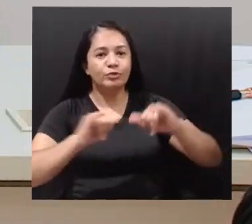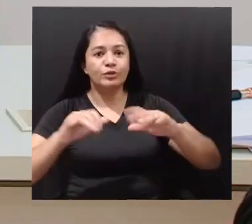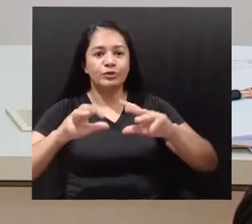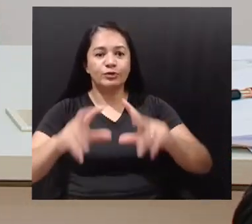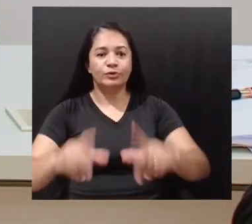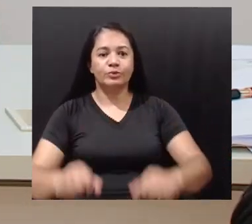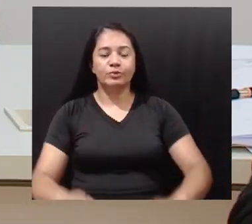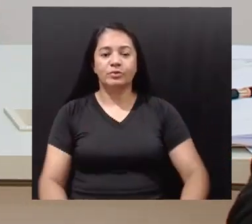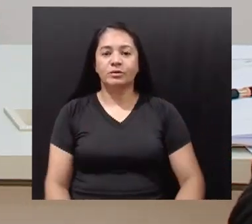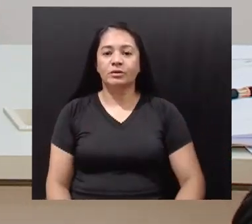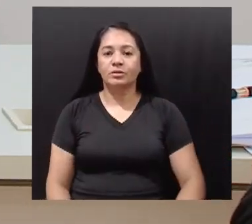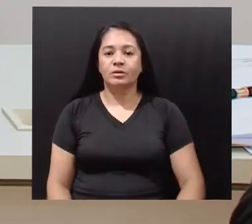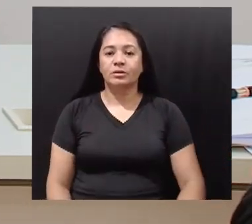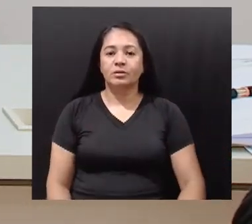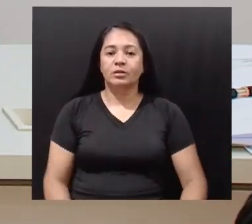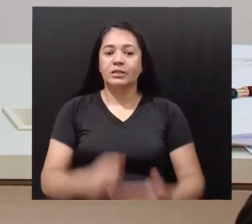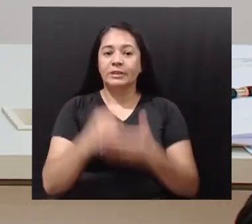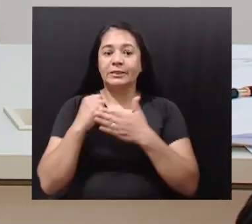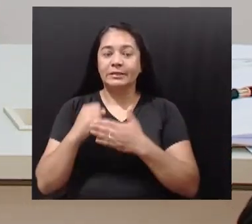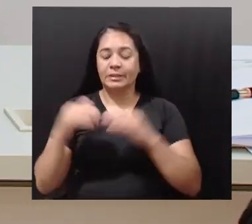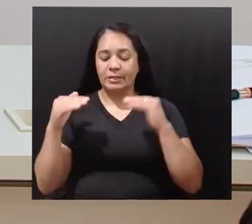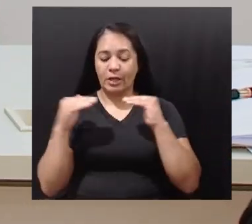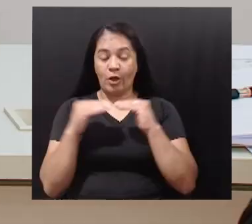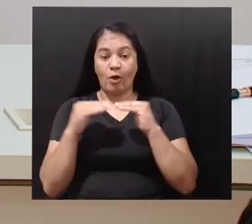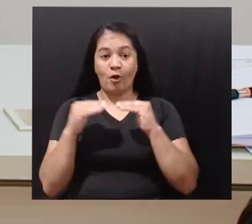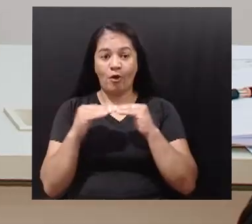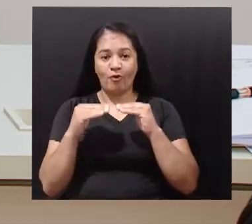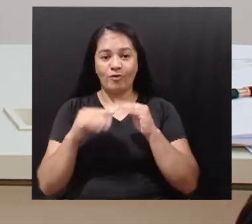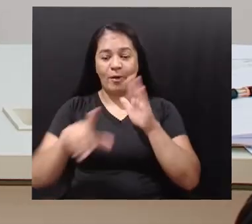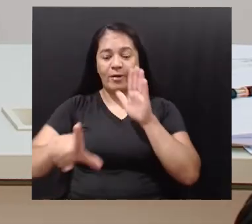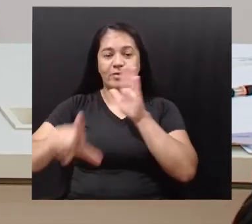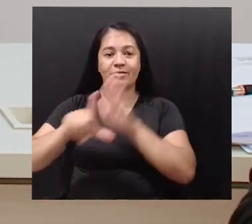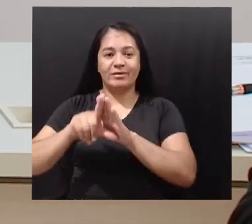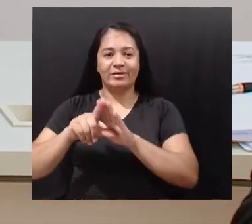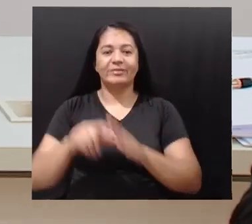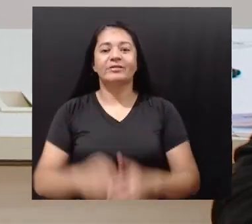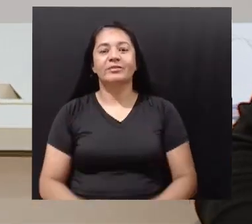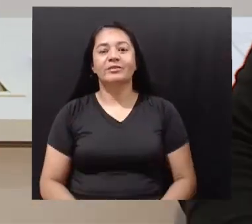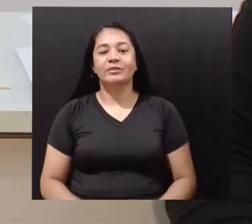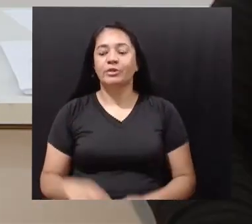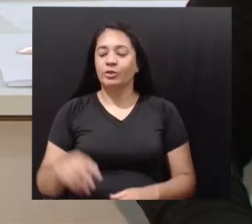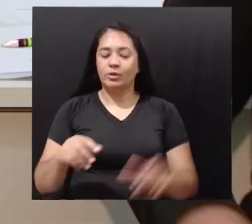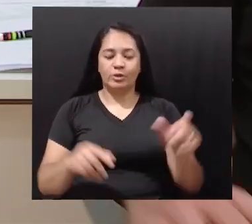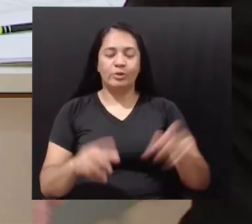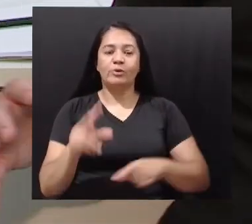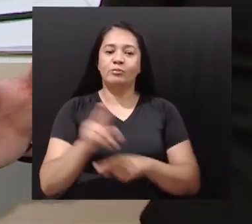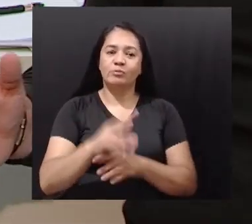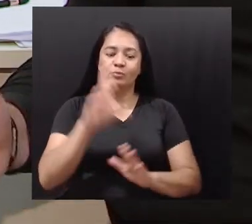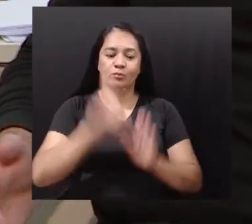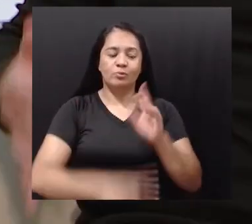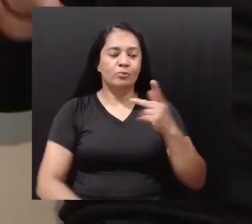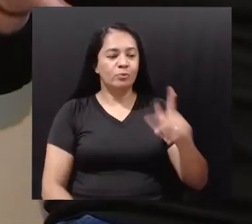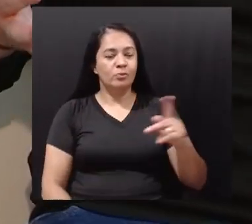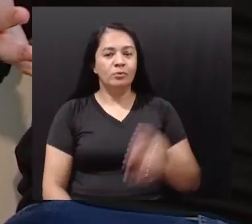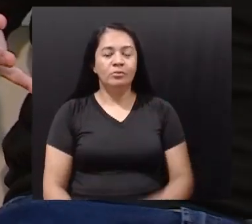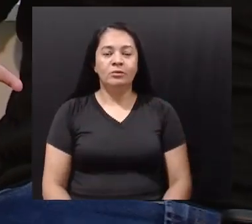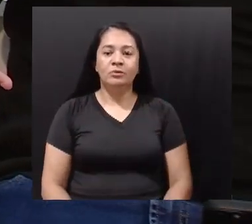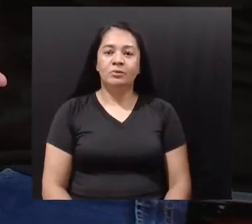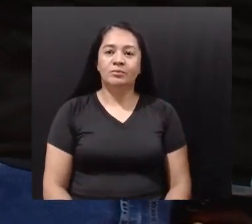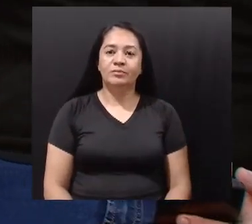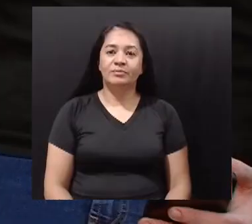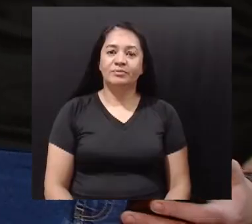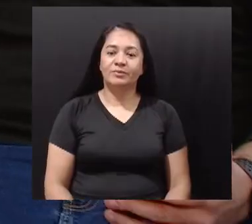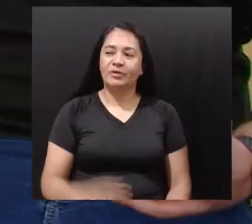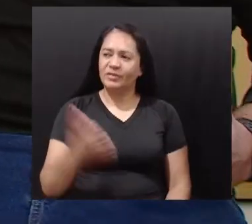trazendo a conformidade ali da casa com a LGPD, protegendo os direitos do titular. Thiago, tem mais alguma coisa que você queira falar para o pessoal que